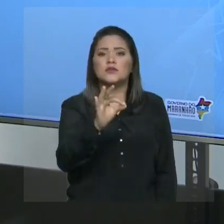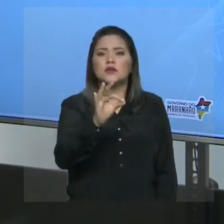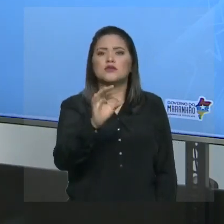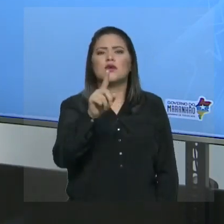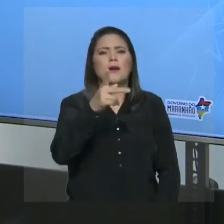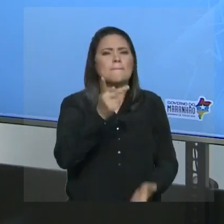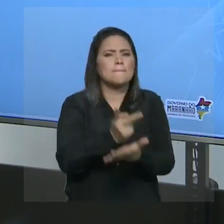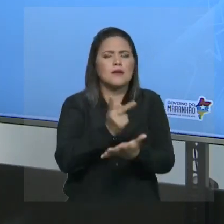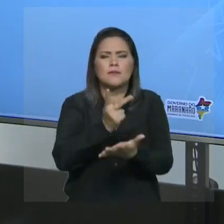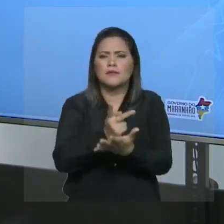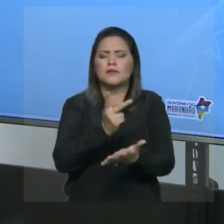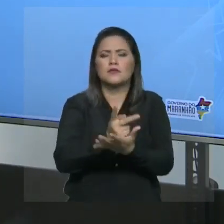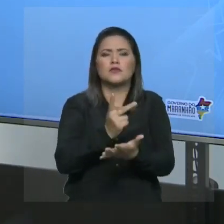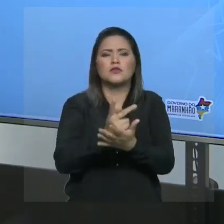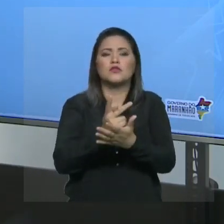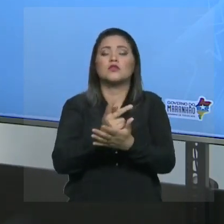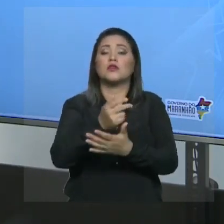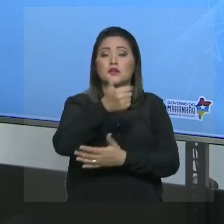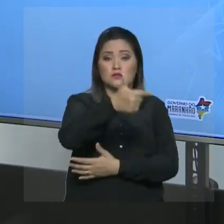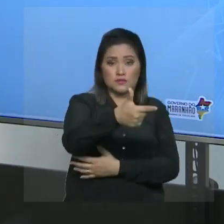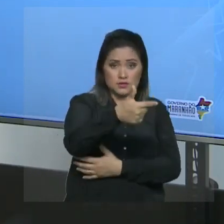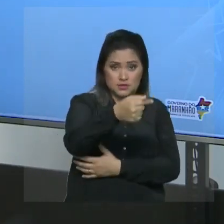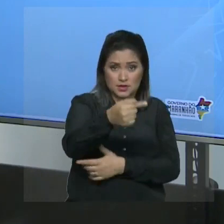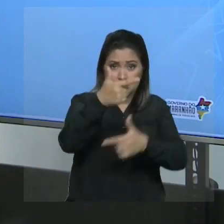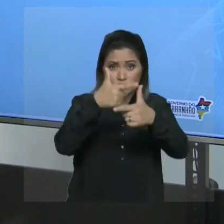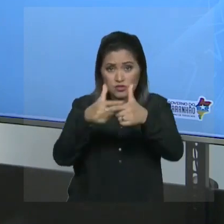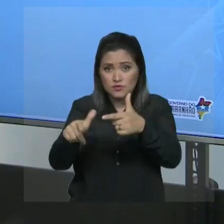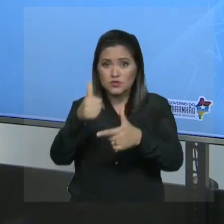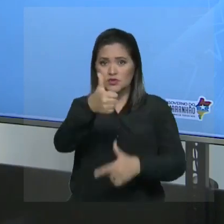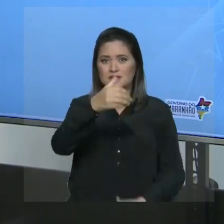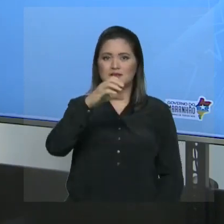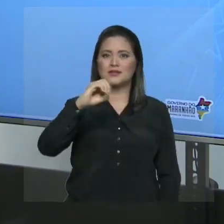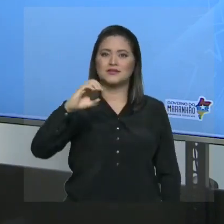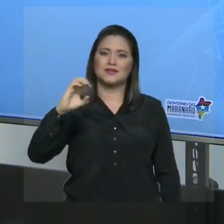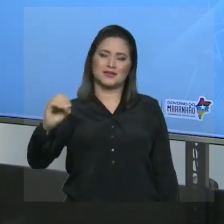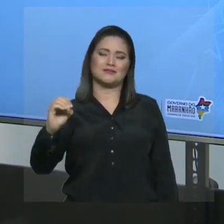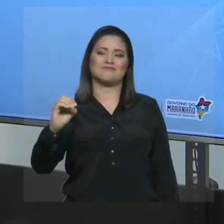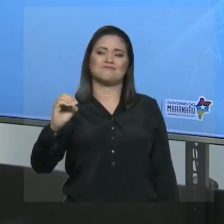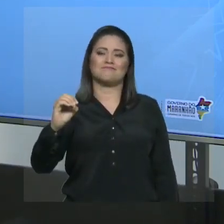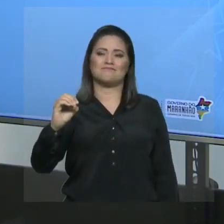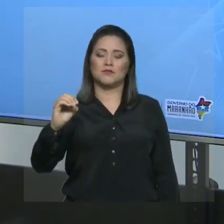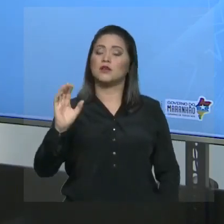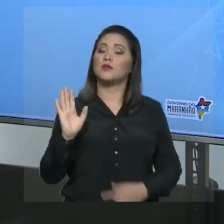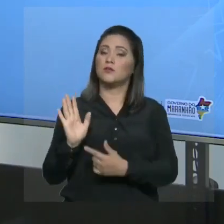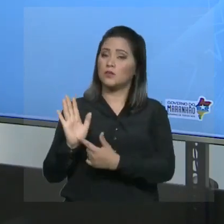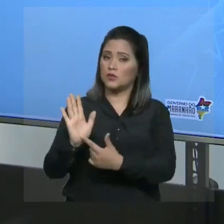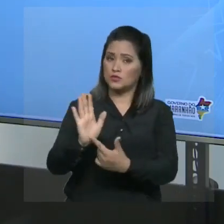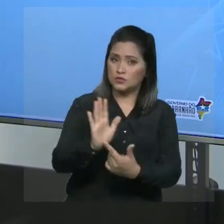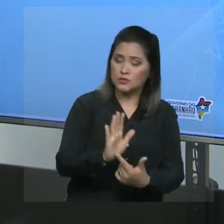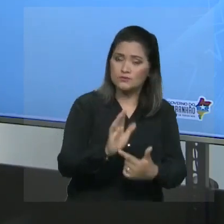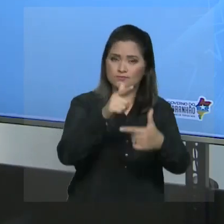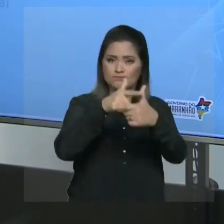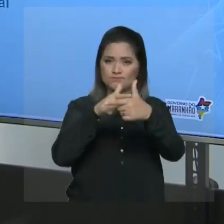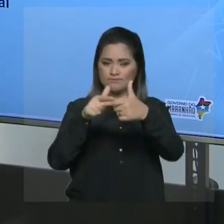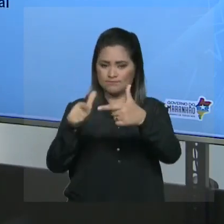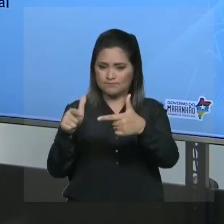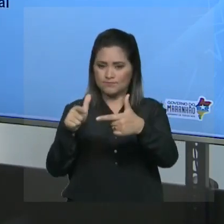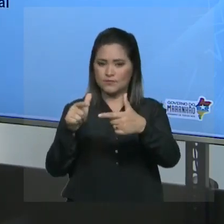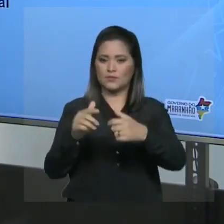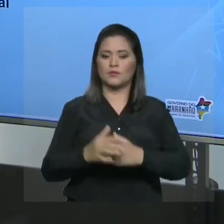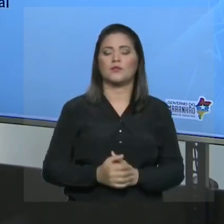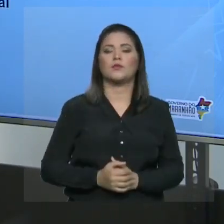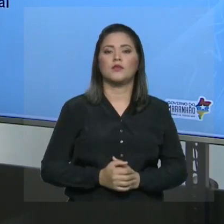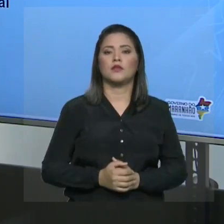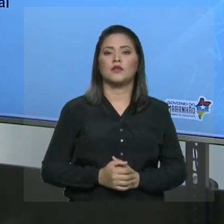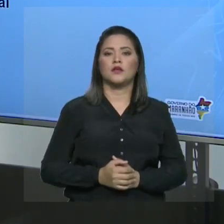100 substitui o símbolo. Então, é dessa forma que eu represento em forma de fração. E